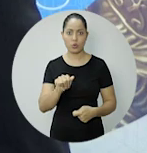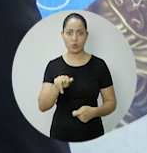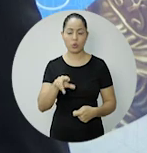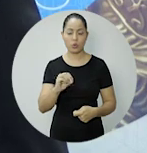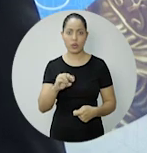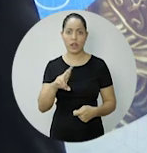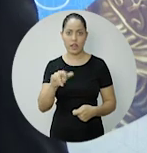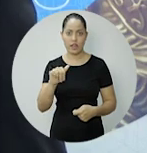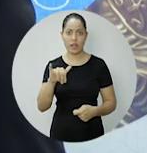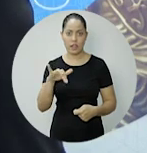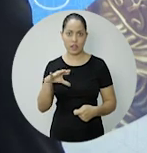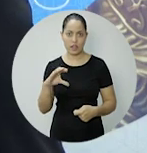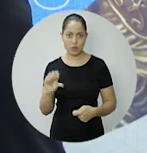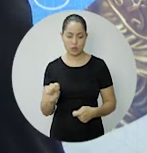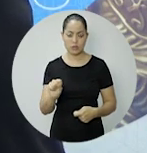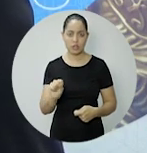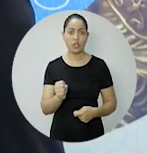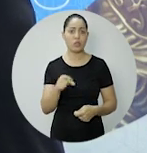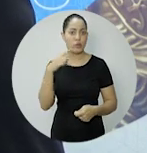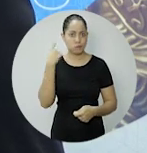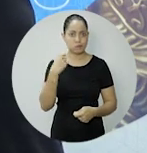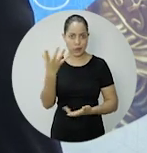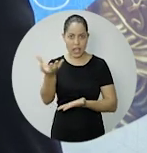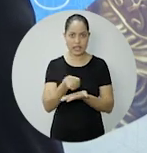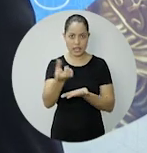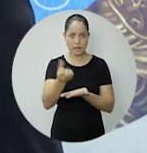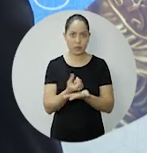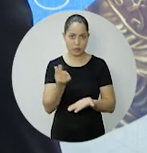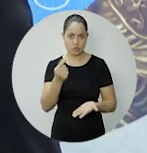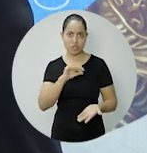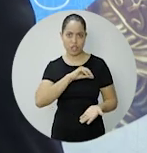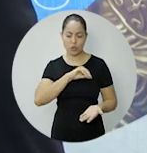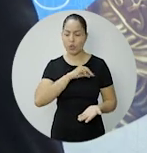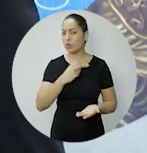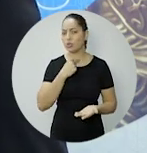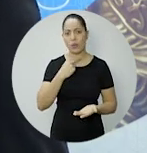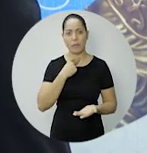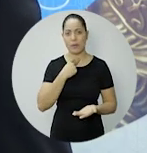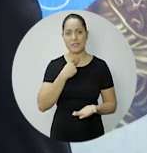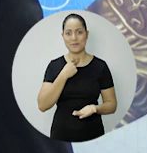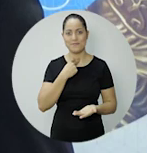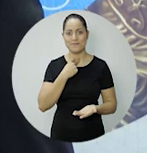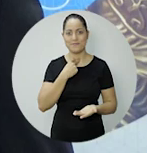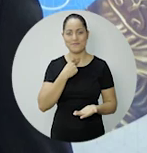percebidos pelo advogado não podem ser, de forma alguma, utilizados para